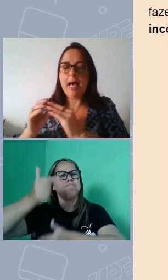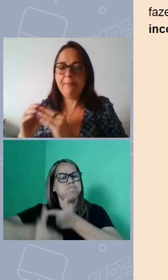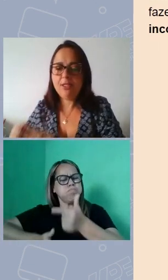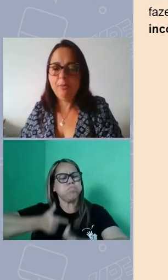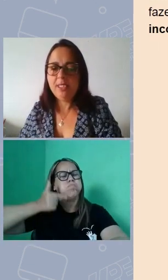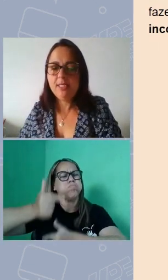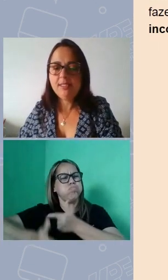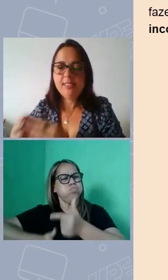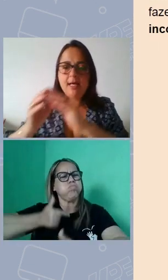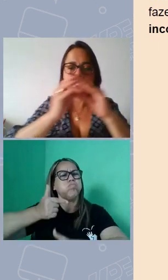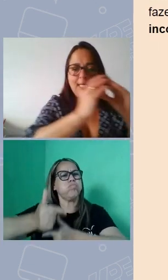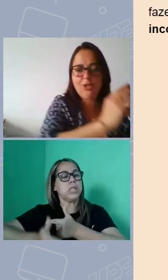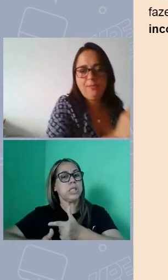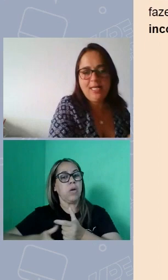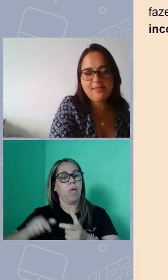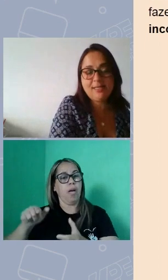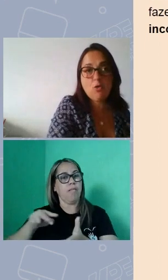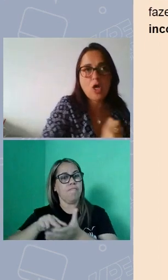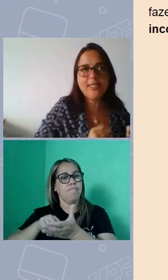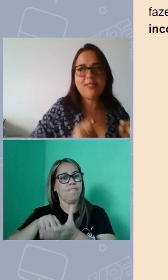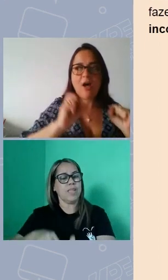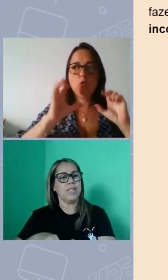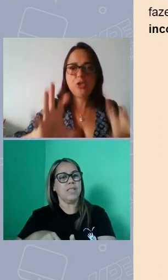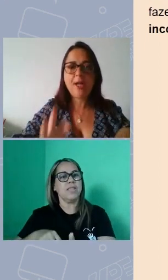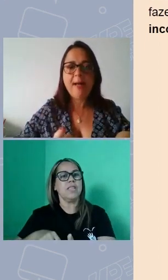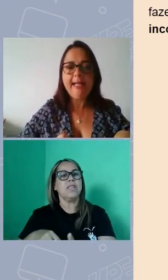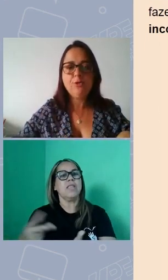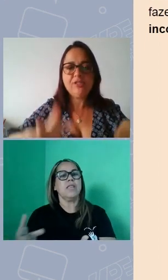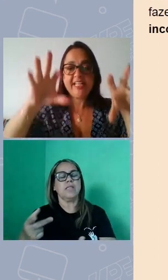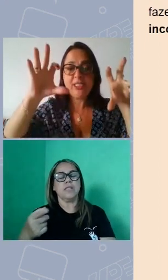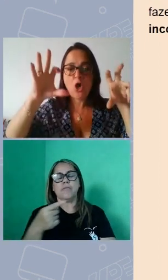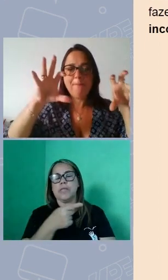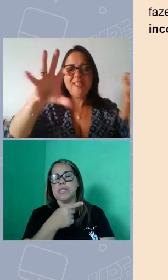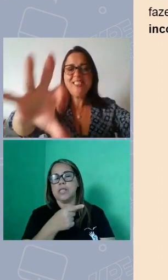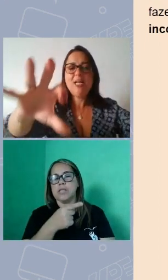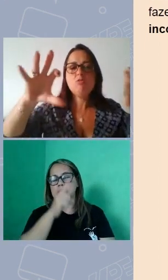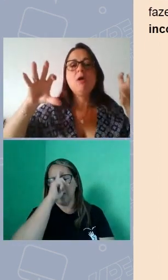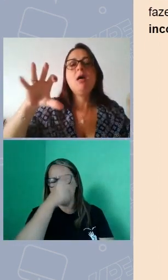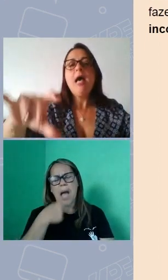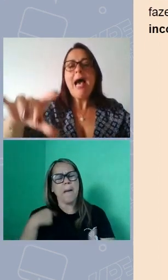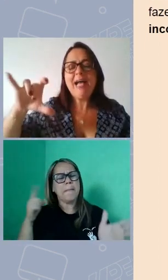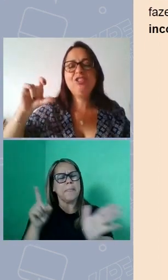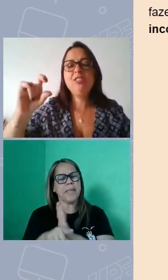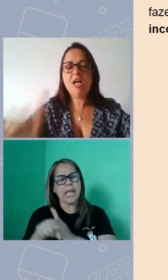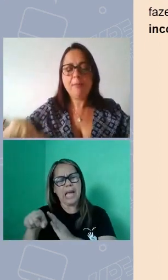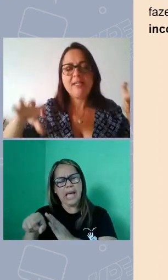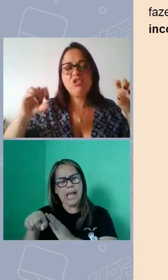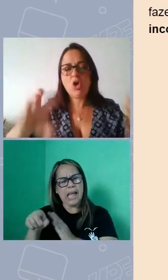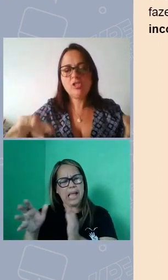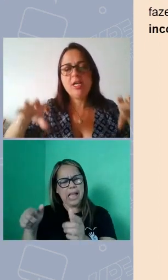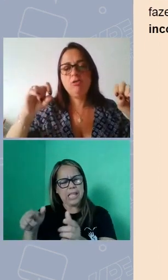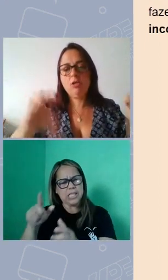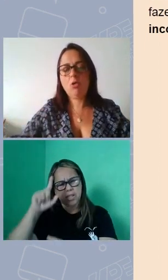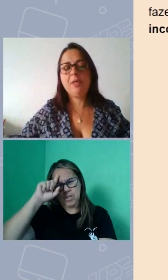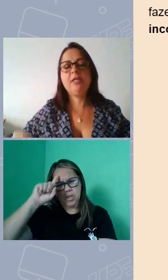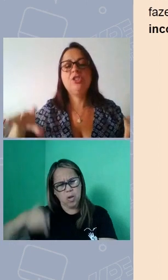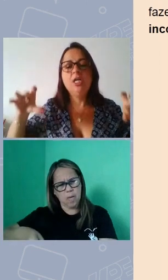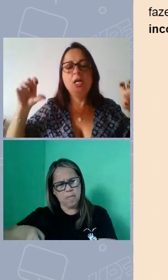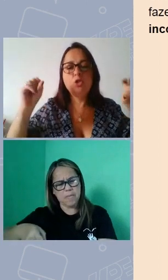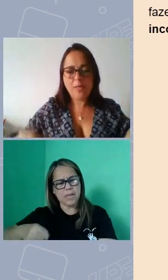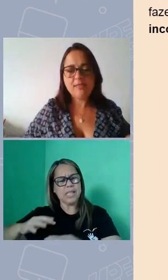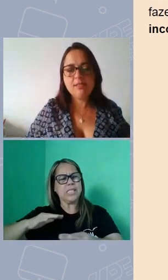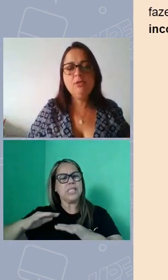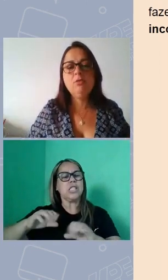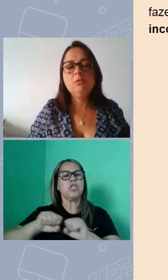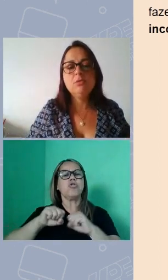a predominância da dominação coletiva os trabalhadores é que dominam as dinâmicas socioeconômicas